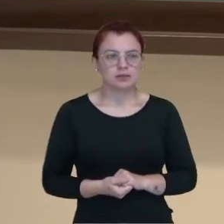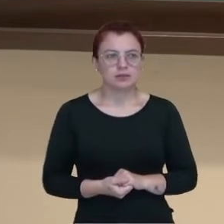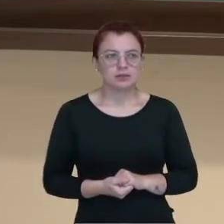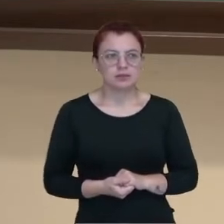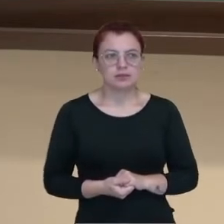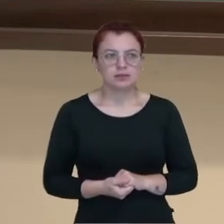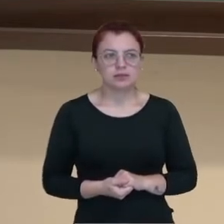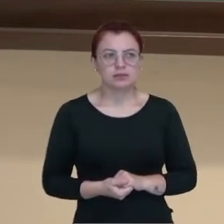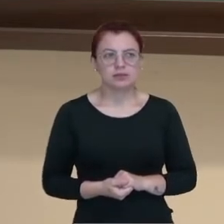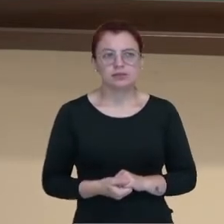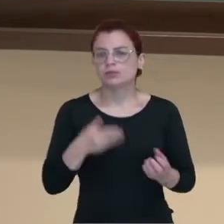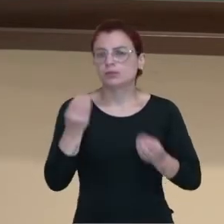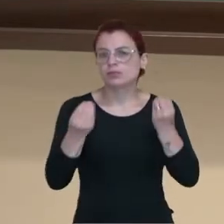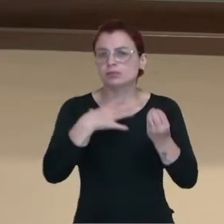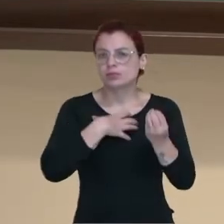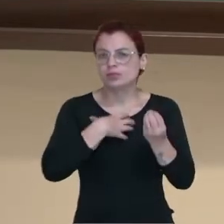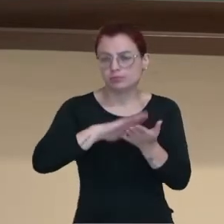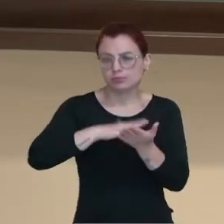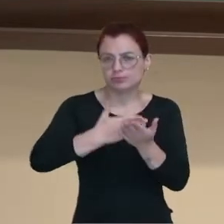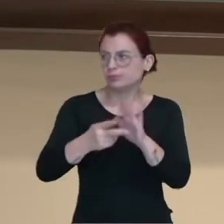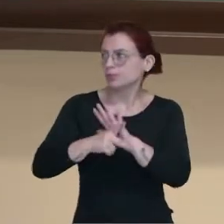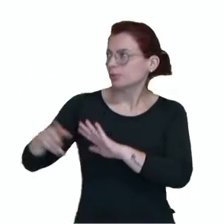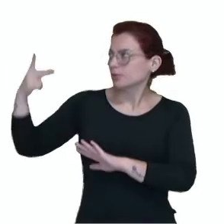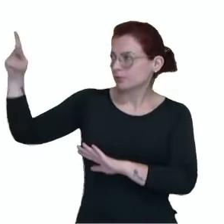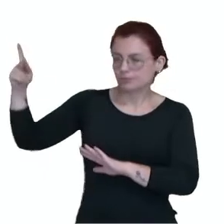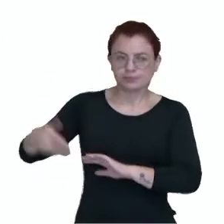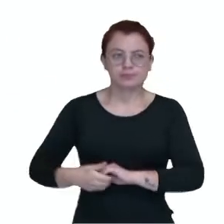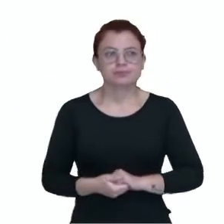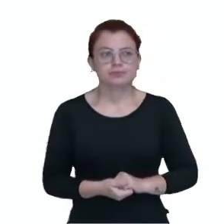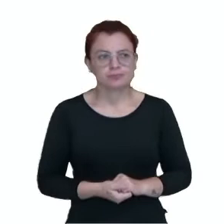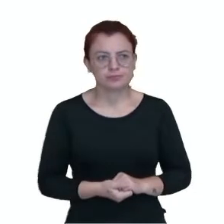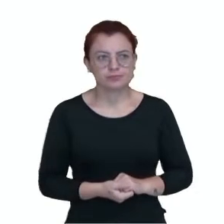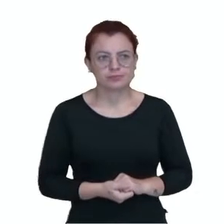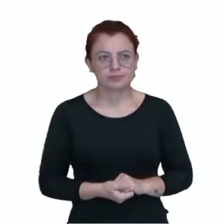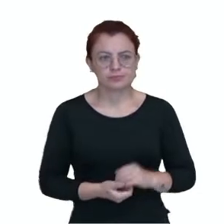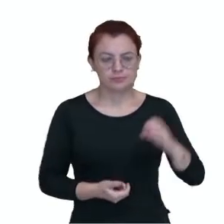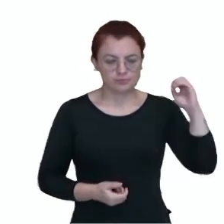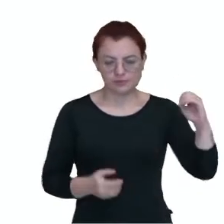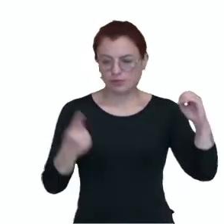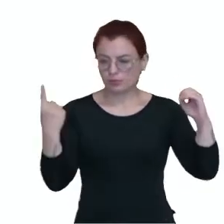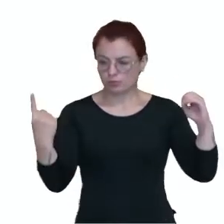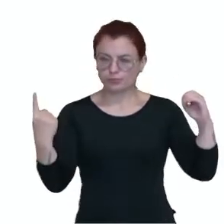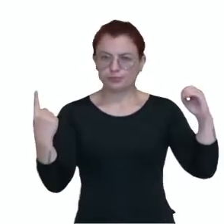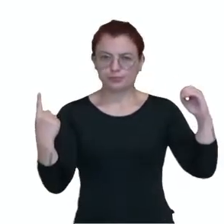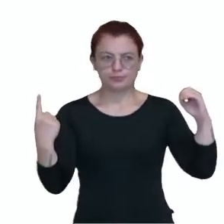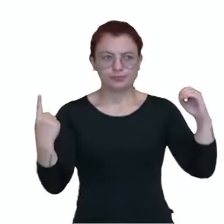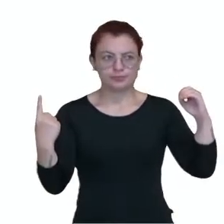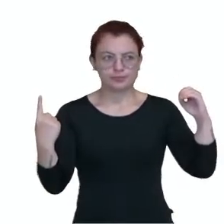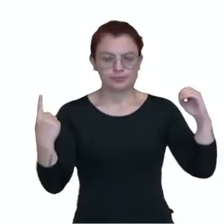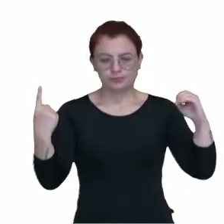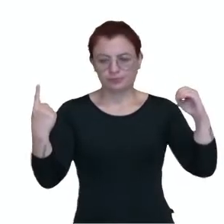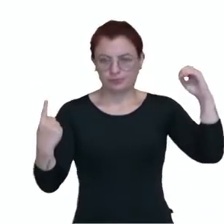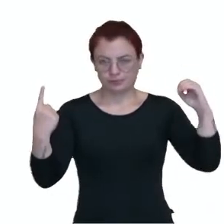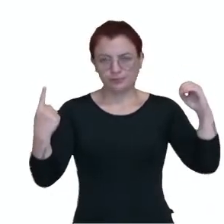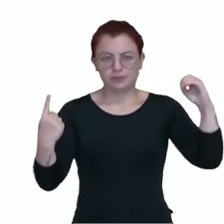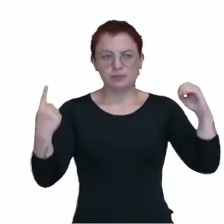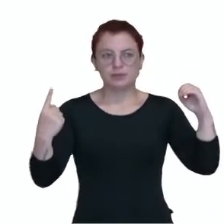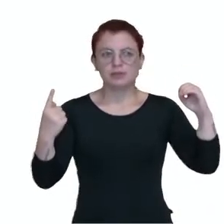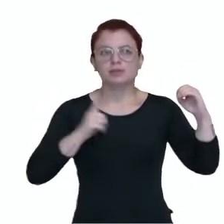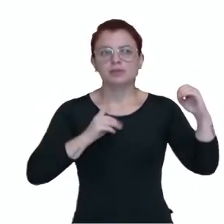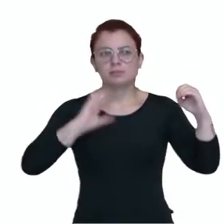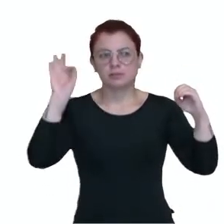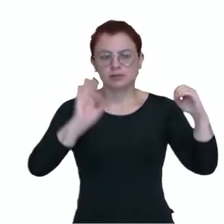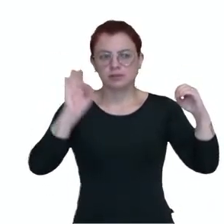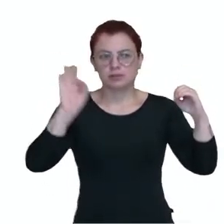é as interpretações do coeficiente de Gini? Os valores ficam entre 0 e 1, ou ainda em taxa percentual,